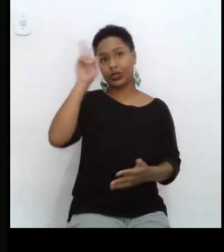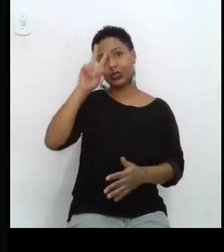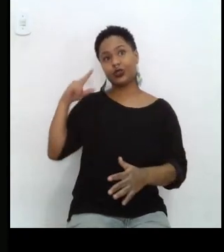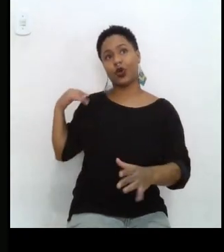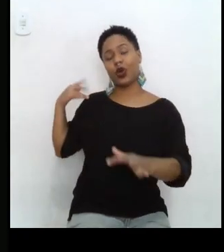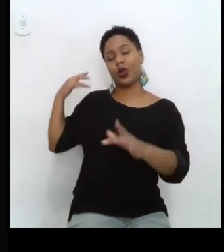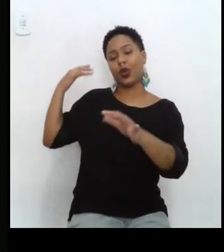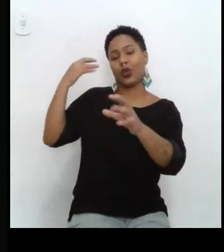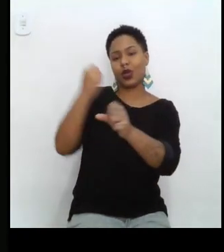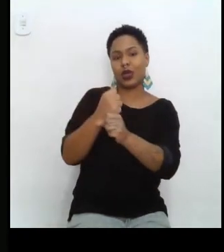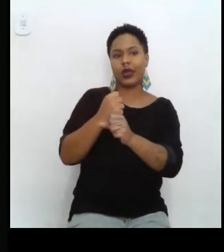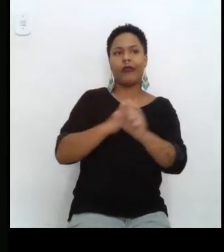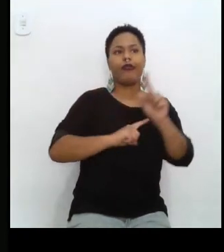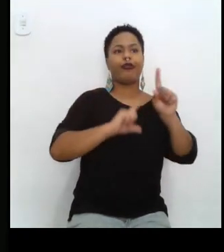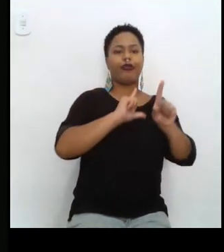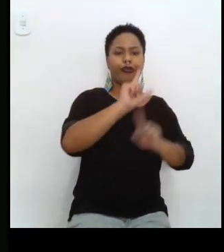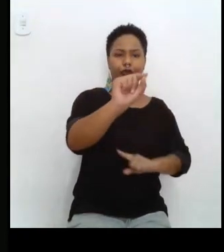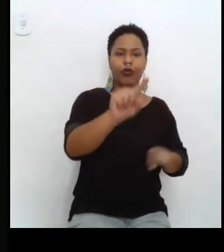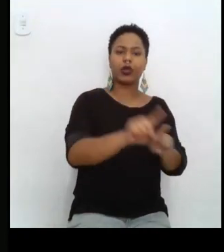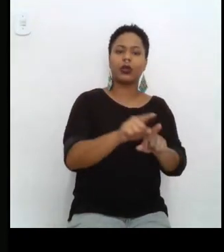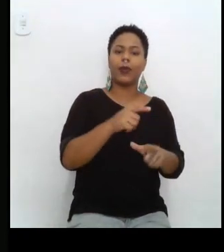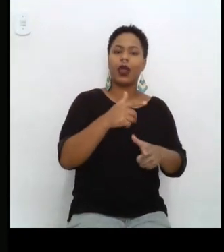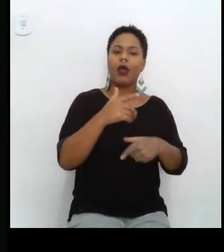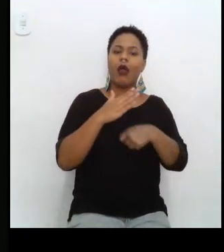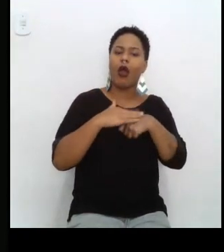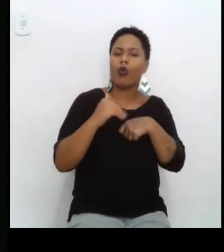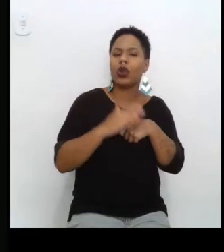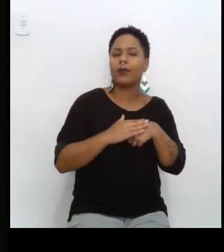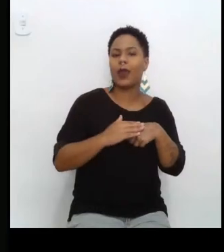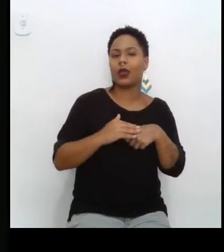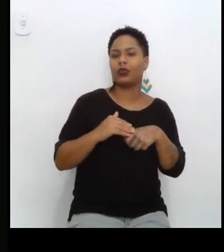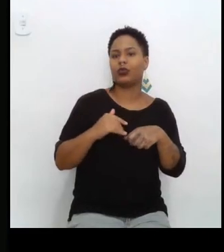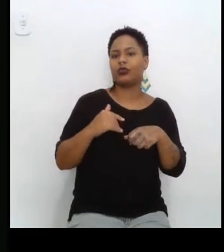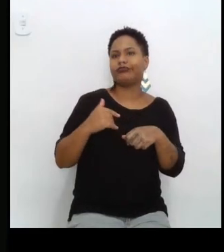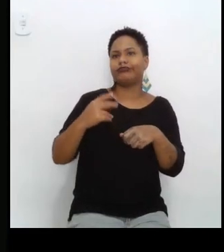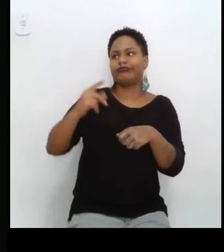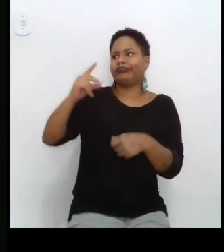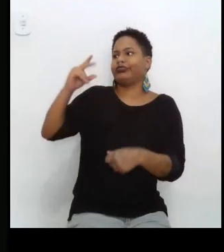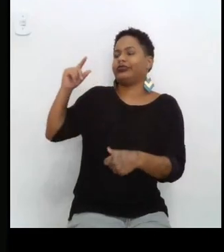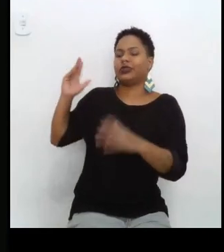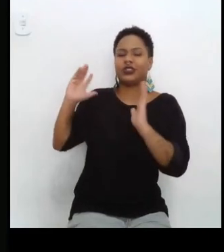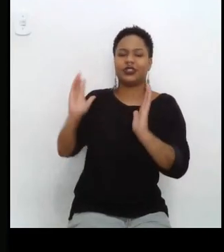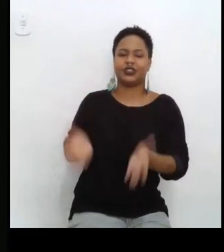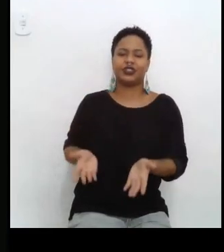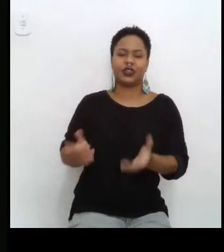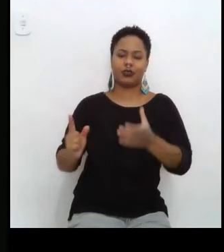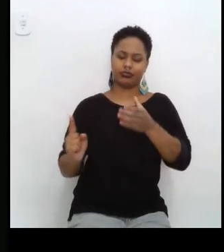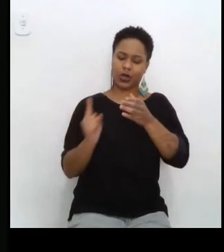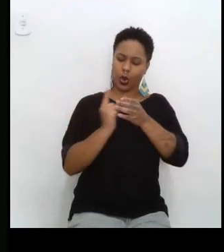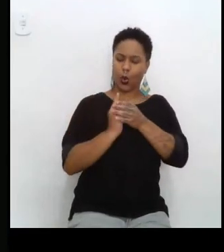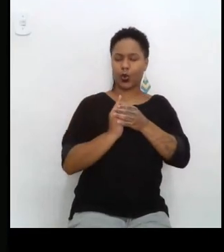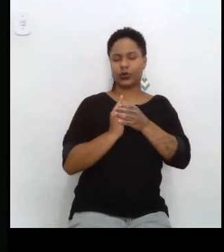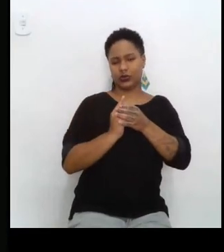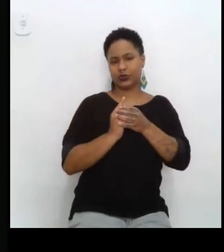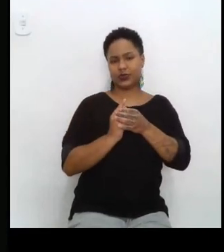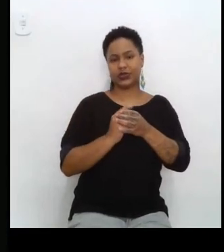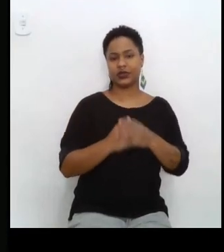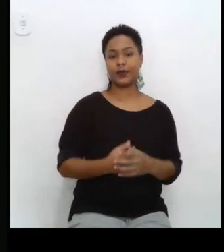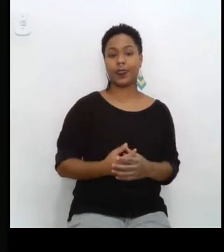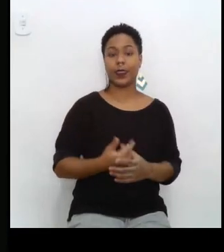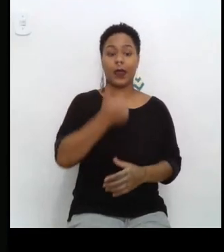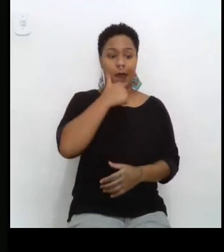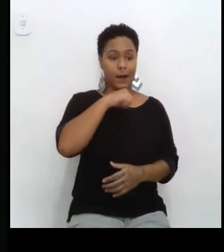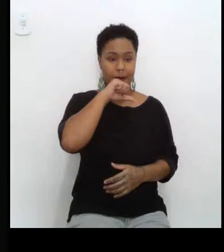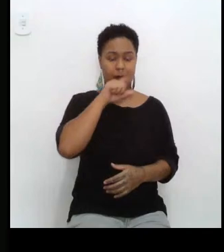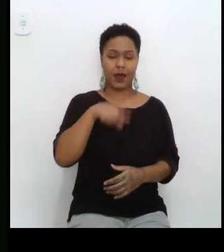fuga e de acolhimento um saber desde Essa época é quando era criança também a minha mãe é espírita